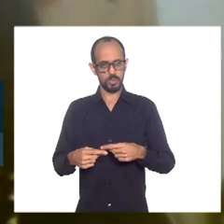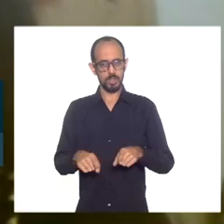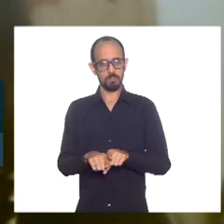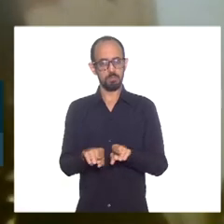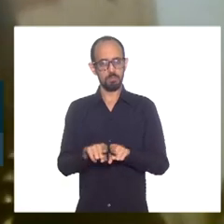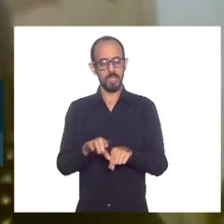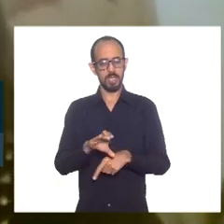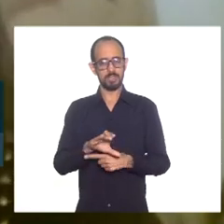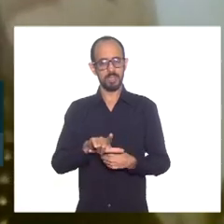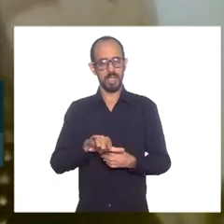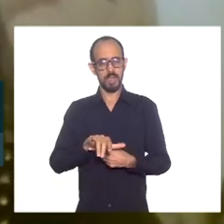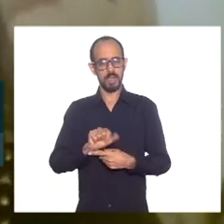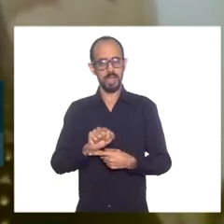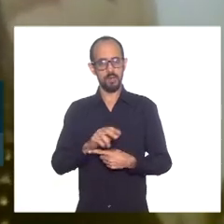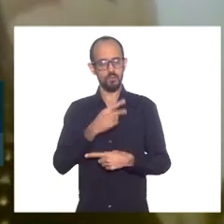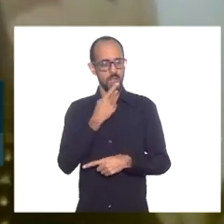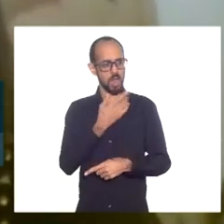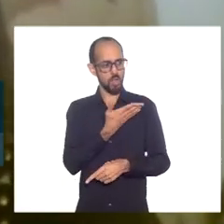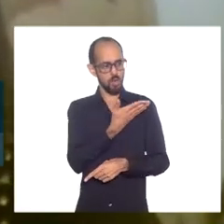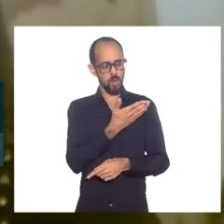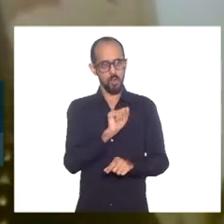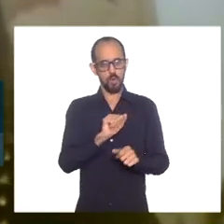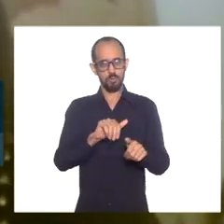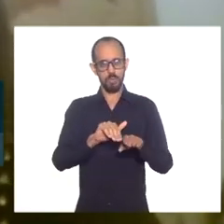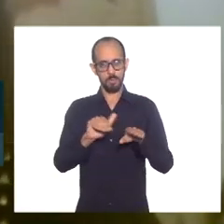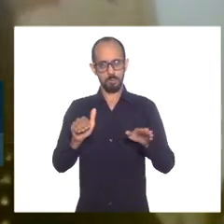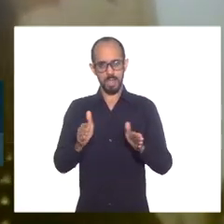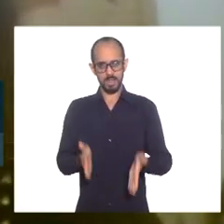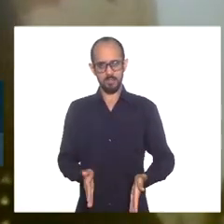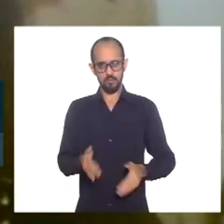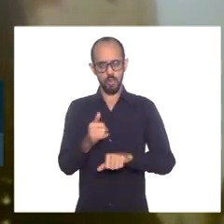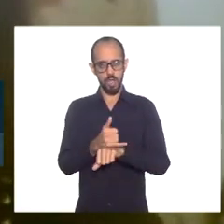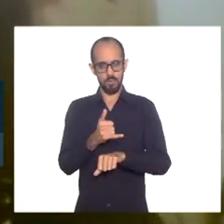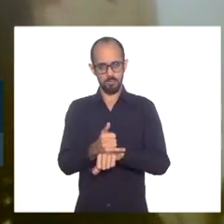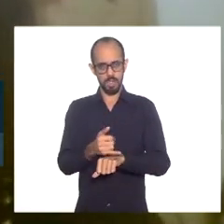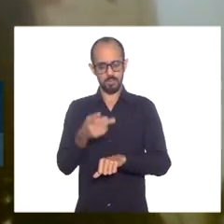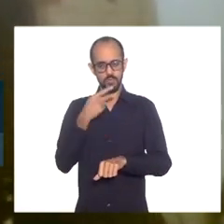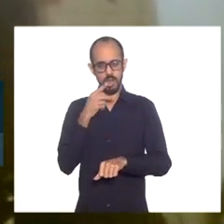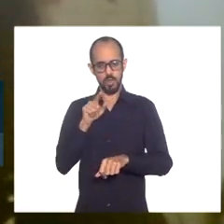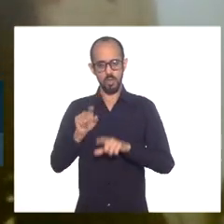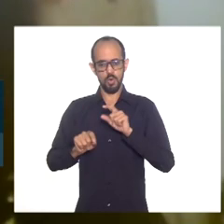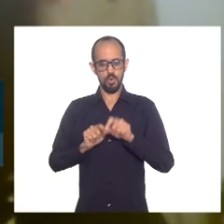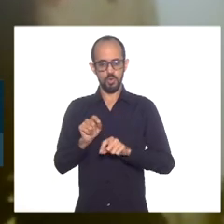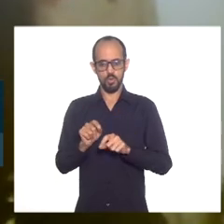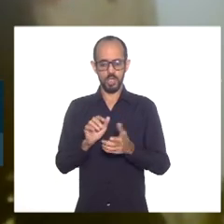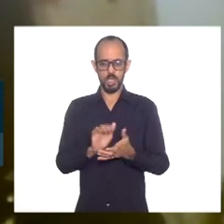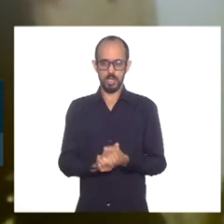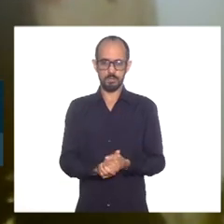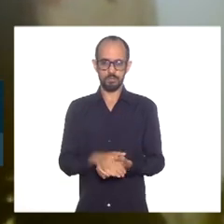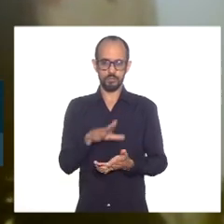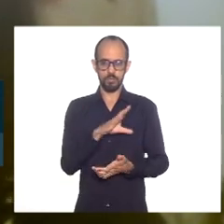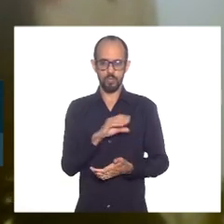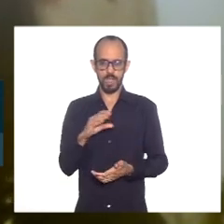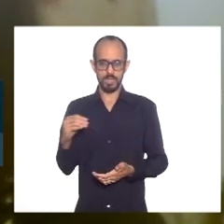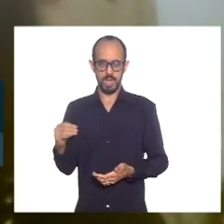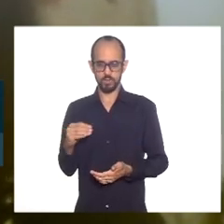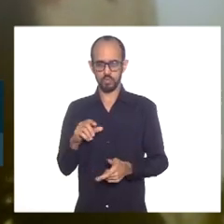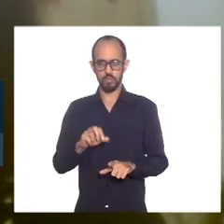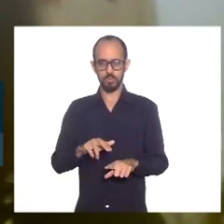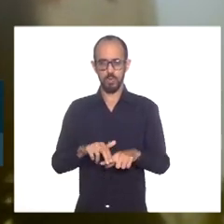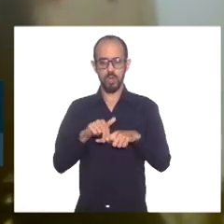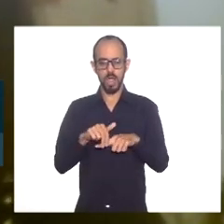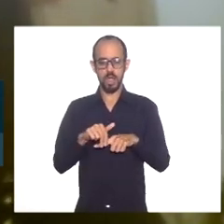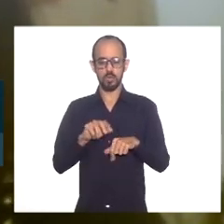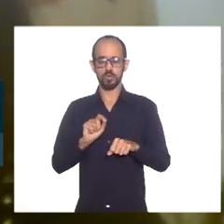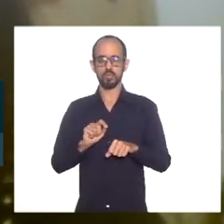Célia também deu um exemplo de uma plataforma onde foi alegada o atraso, né, o atraso